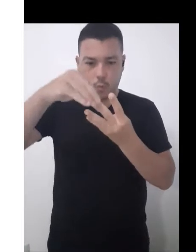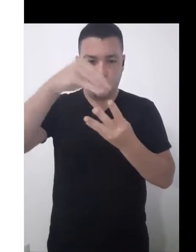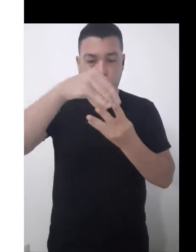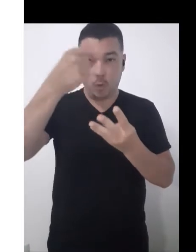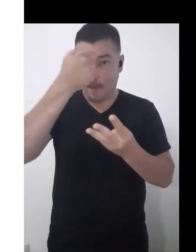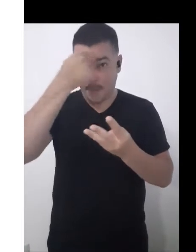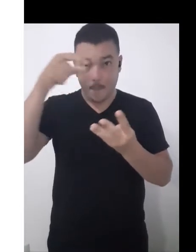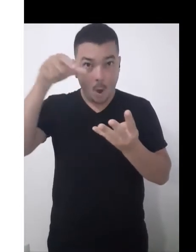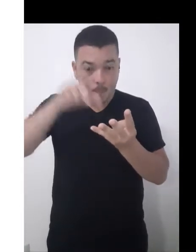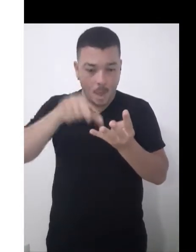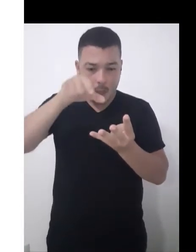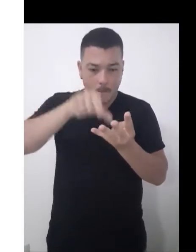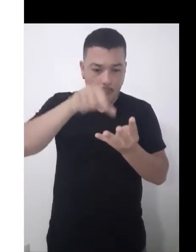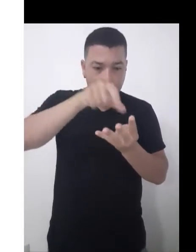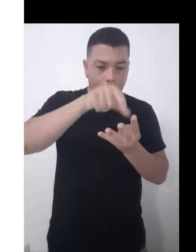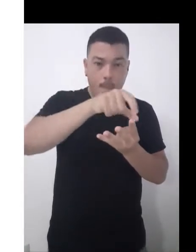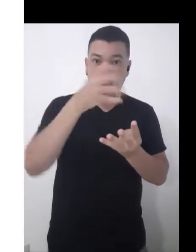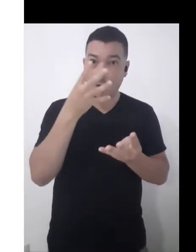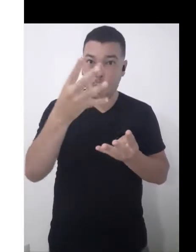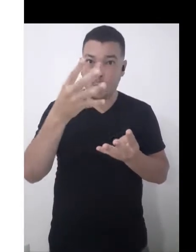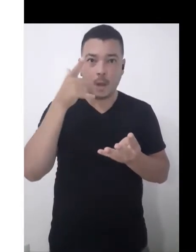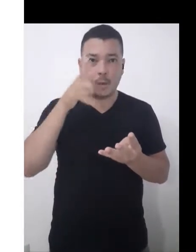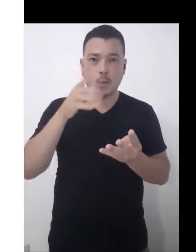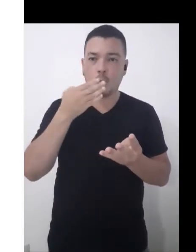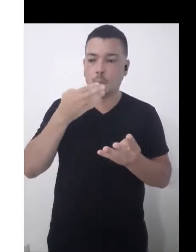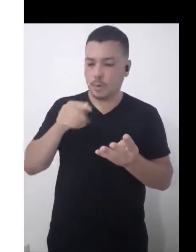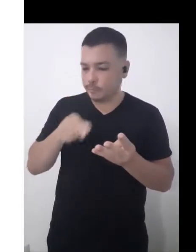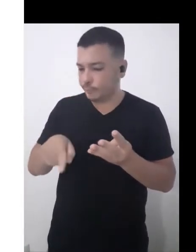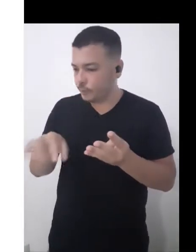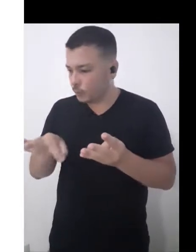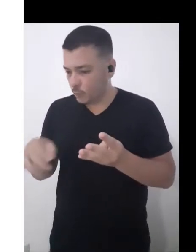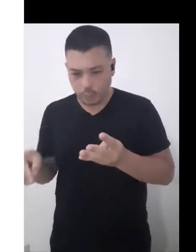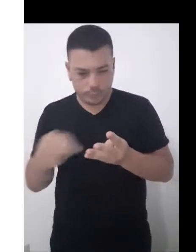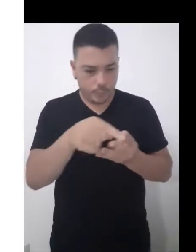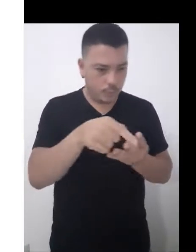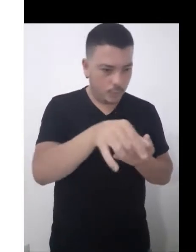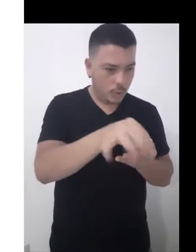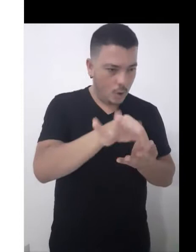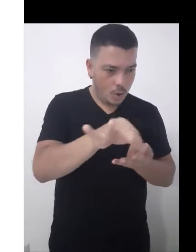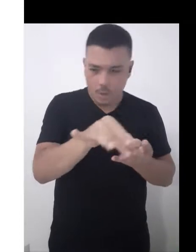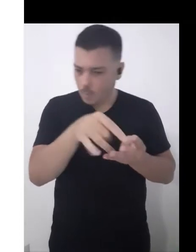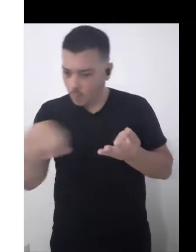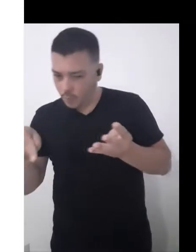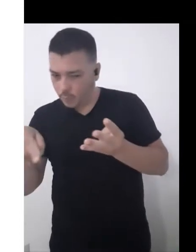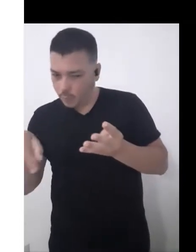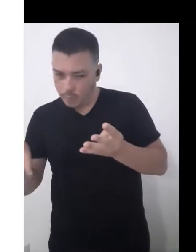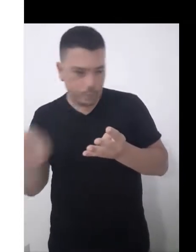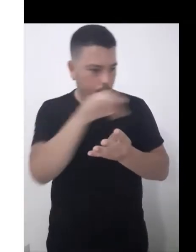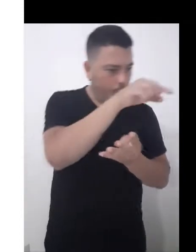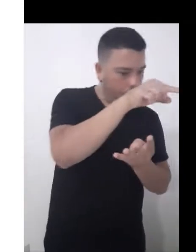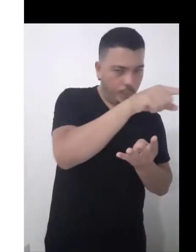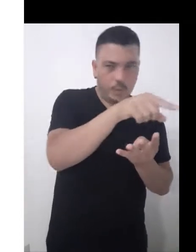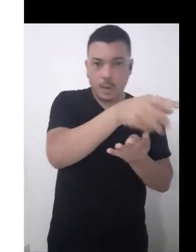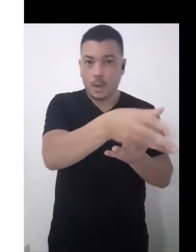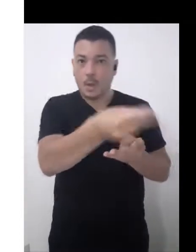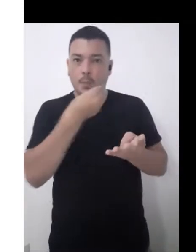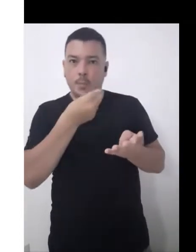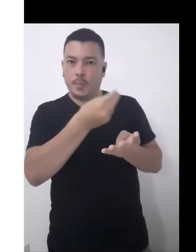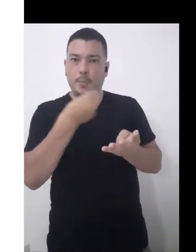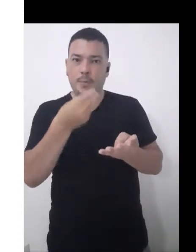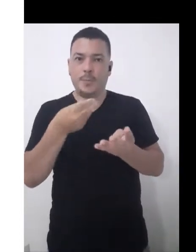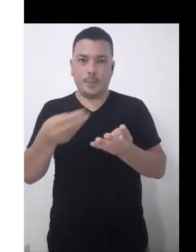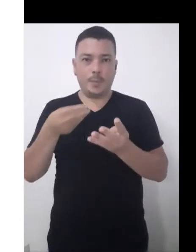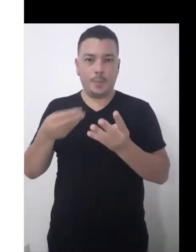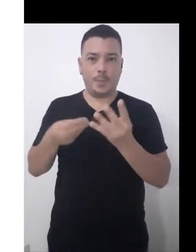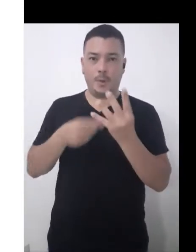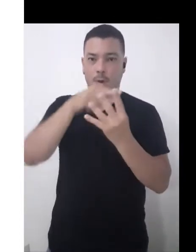meu processador, por exemplo, consegue enviar uma solicitação para os 4 módulos de uma vez só. Eu quadriplico minha taxa de transferência para a